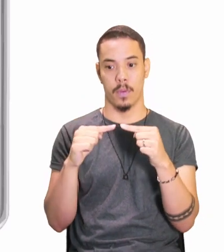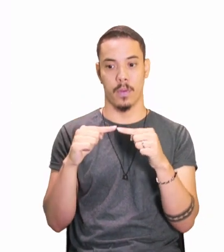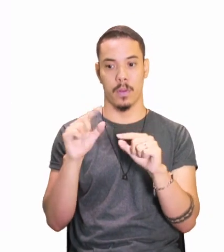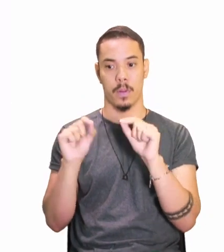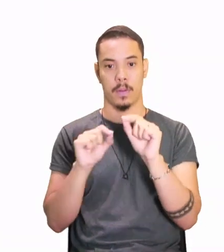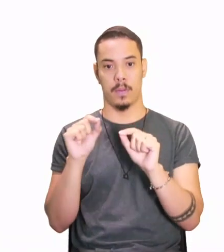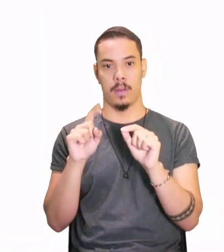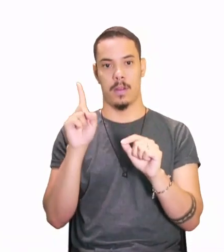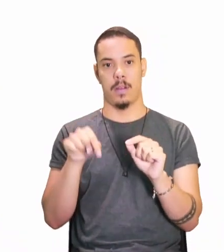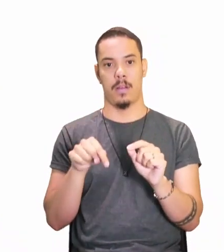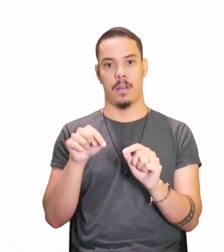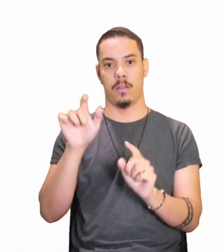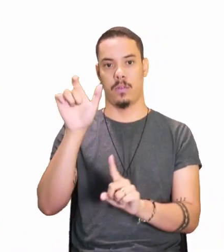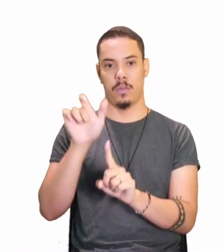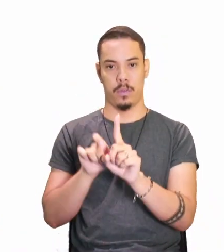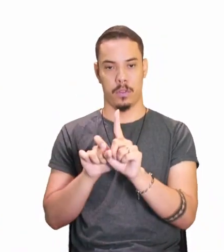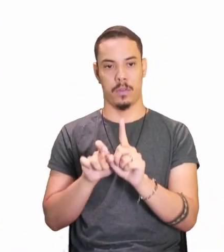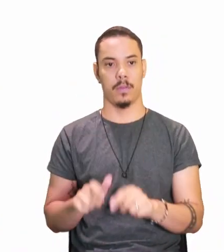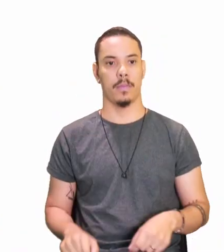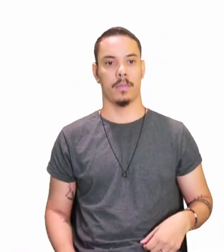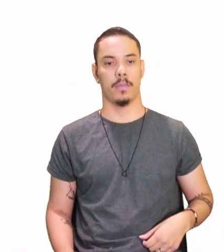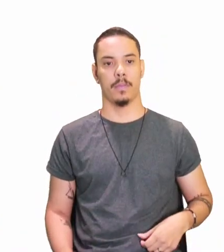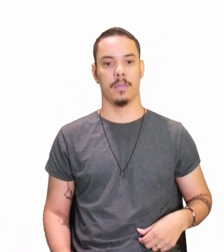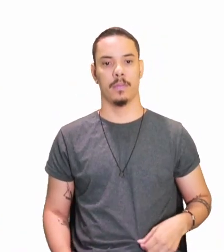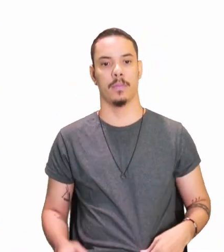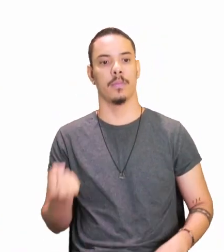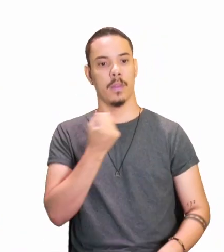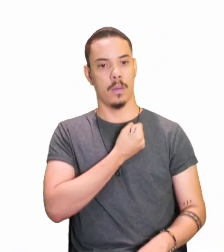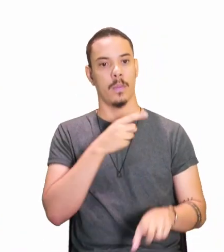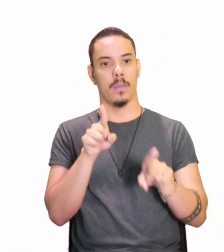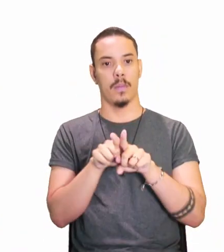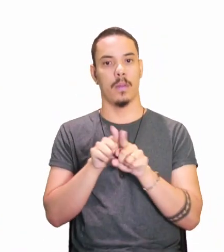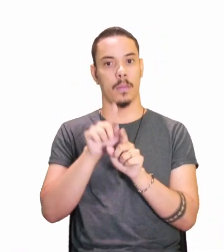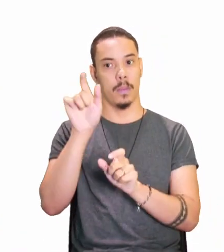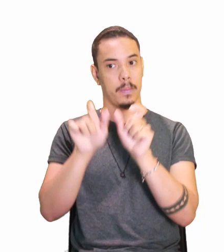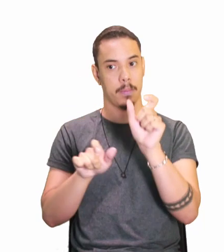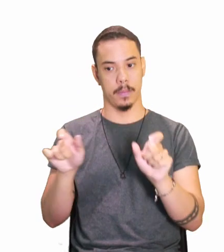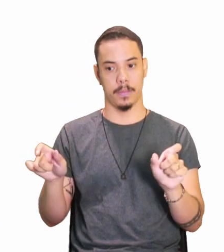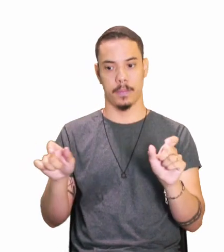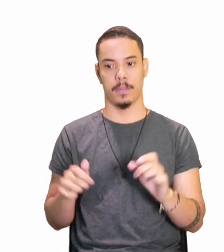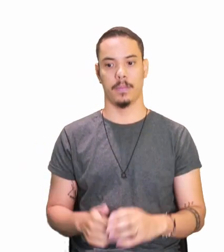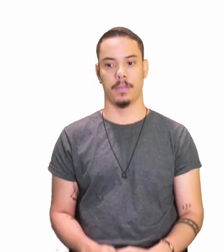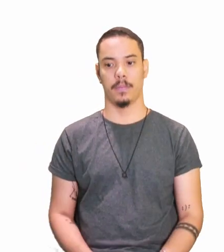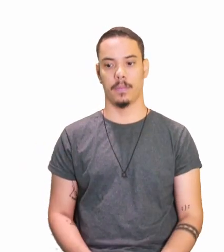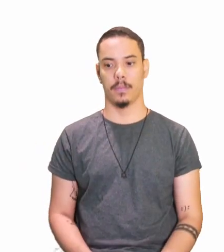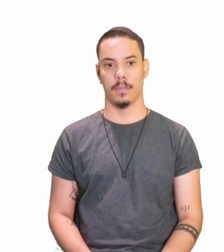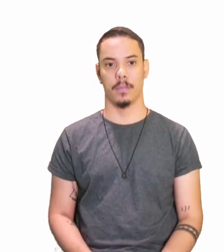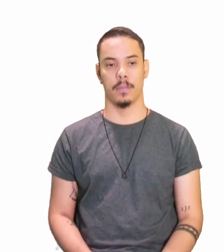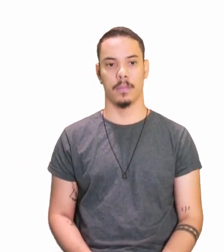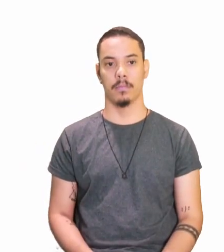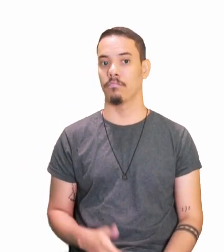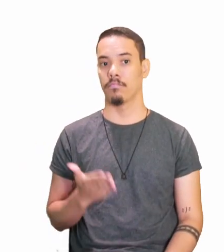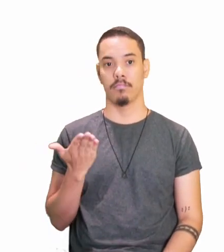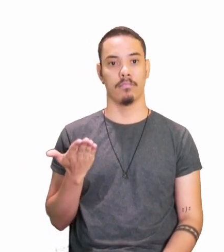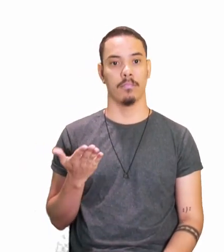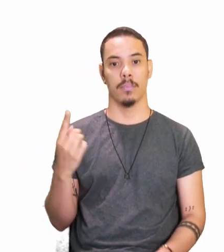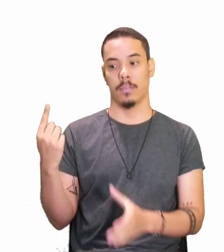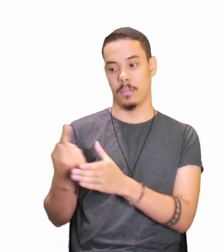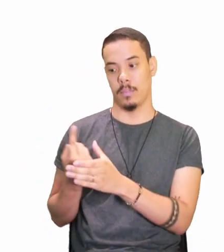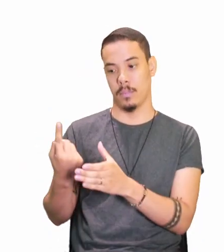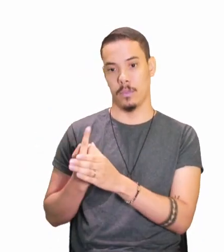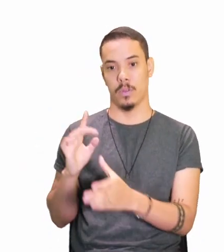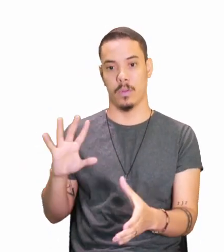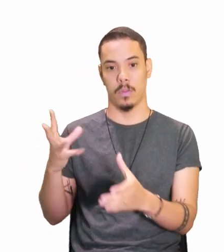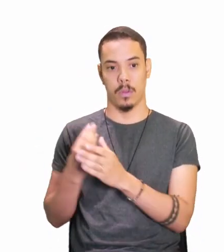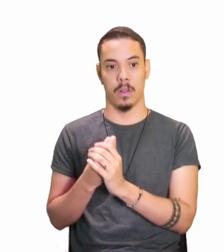Como assim, amadinha? Olha só, em número e pessoa. Olha só, que número é esse? Singular e plural